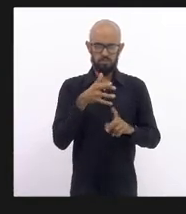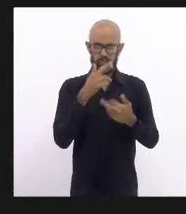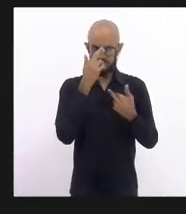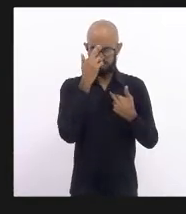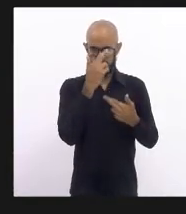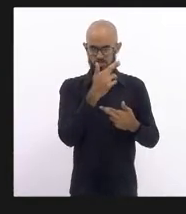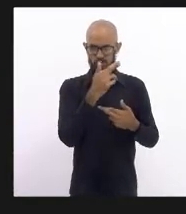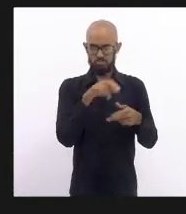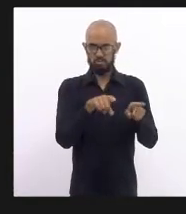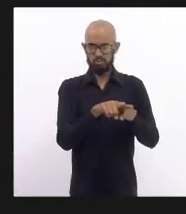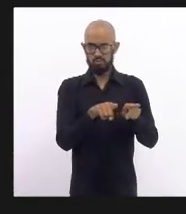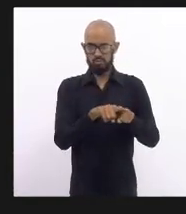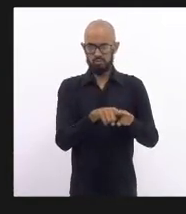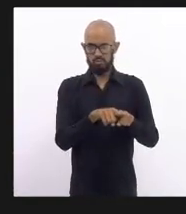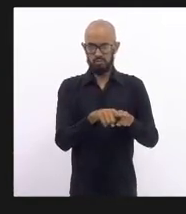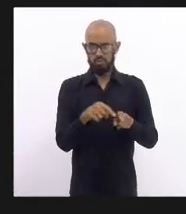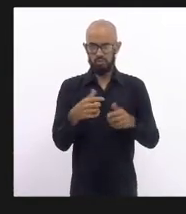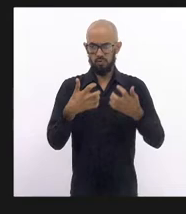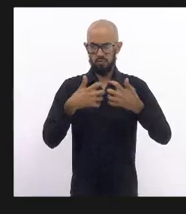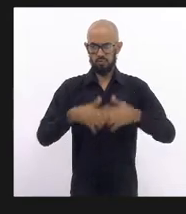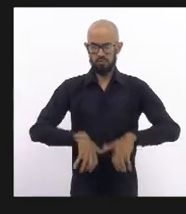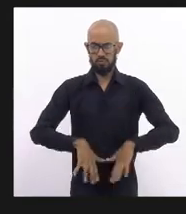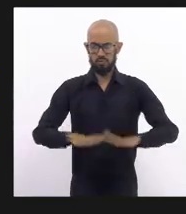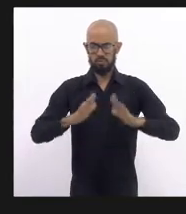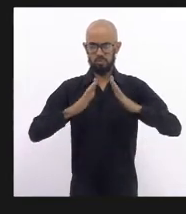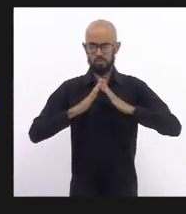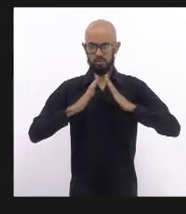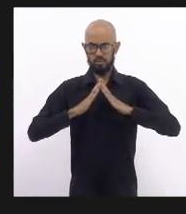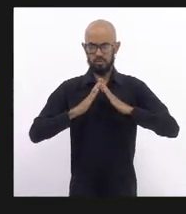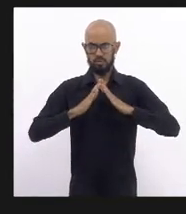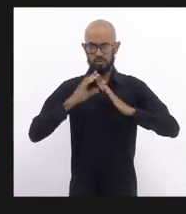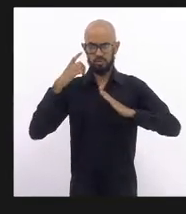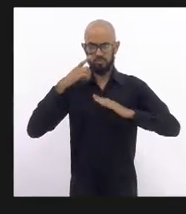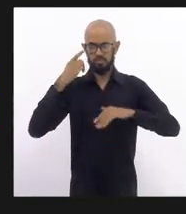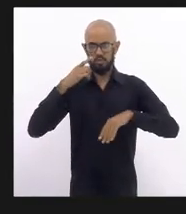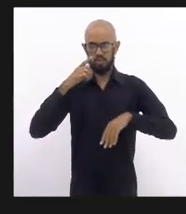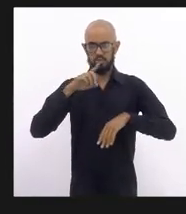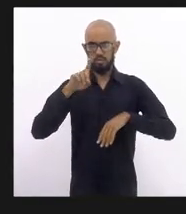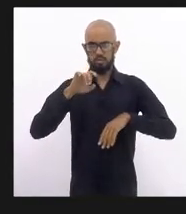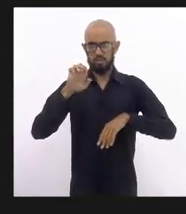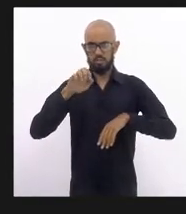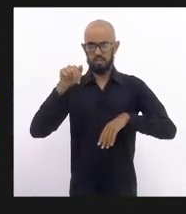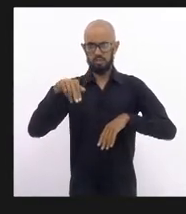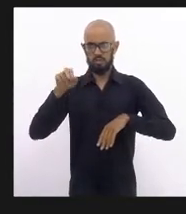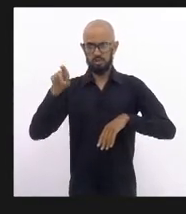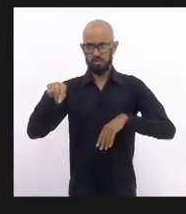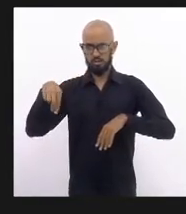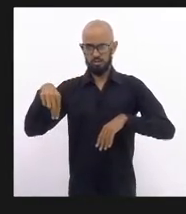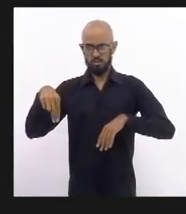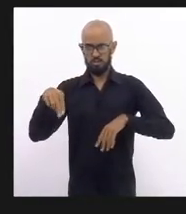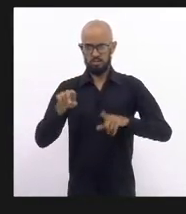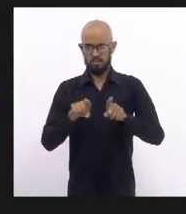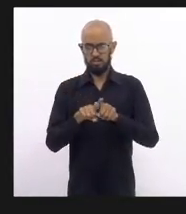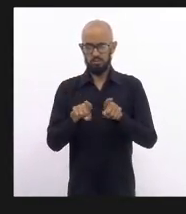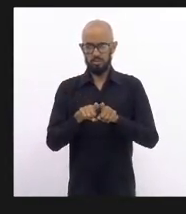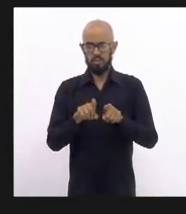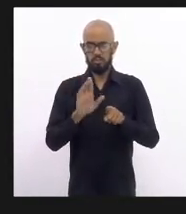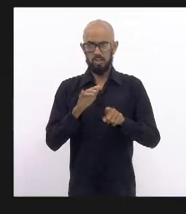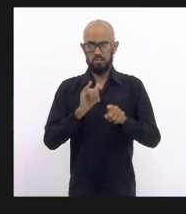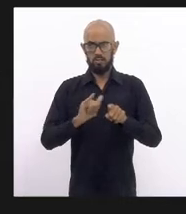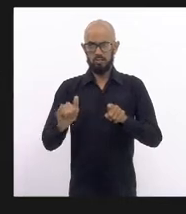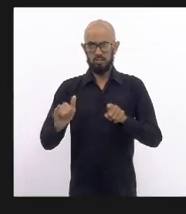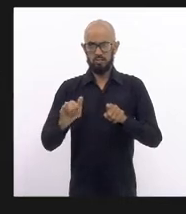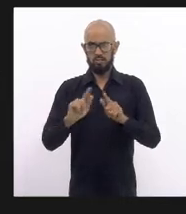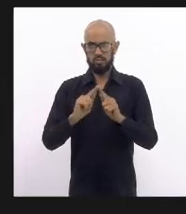A deputada Zeidan já se pronunciou também aqui no grupo, que quer que seu PL